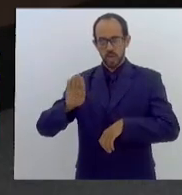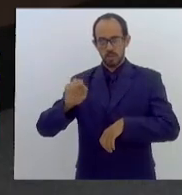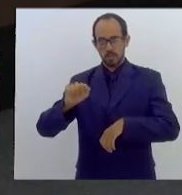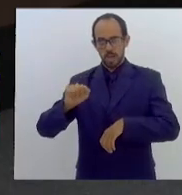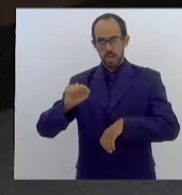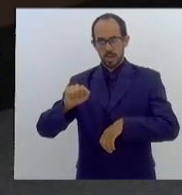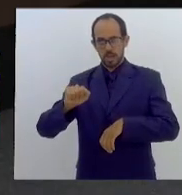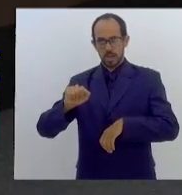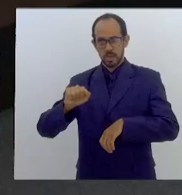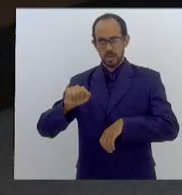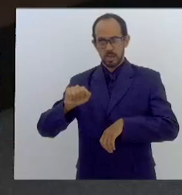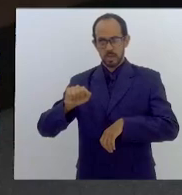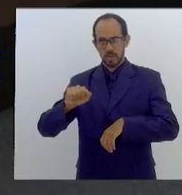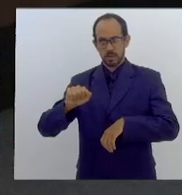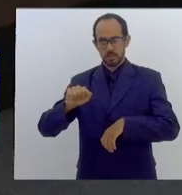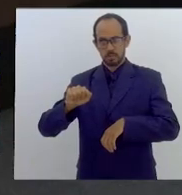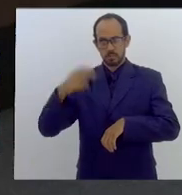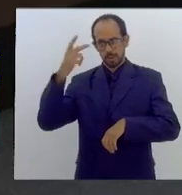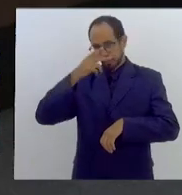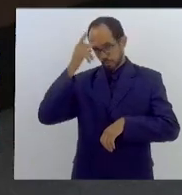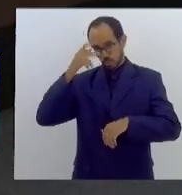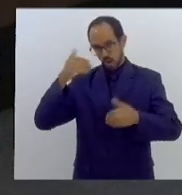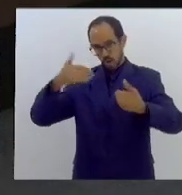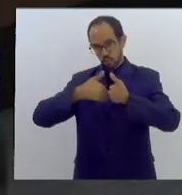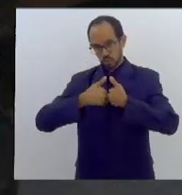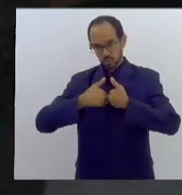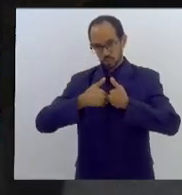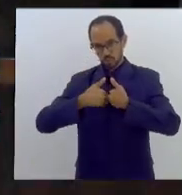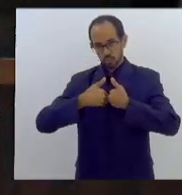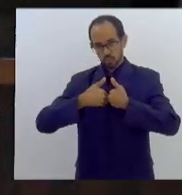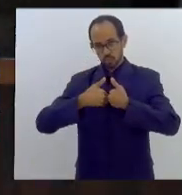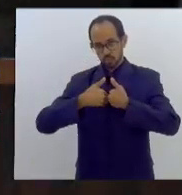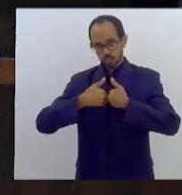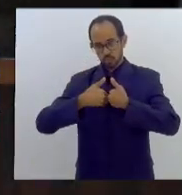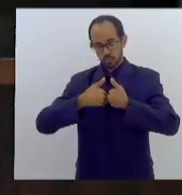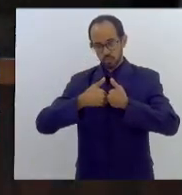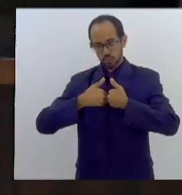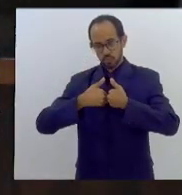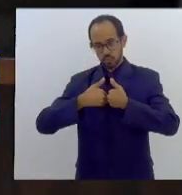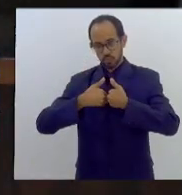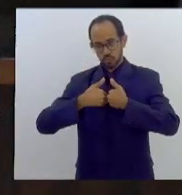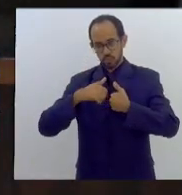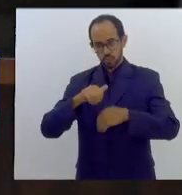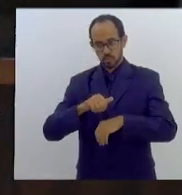ensino para pessoas com autismo. Voltamos já.